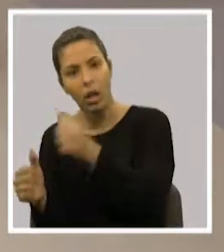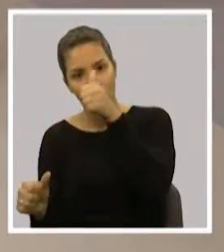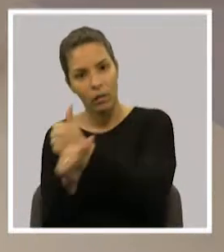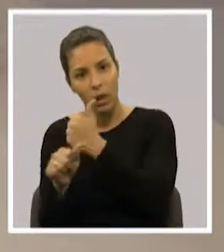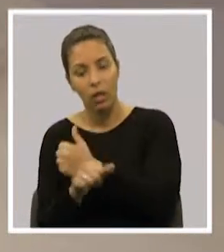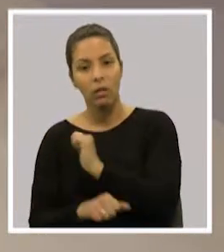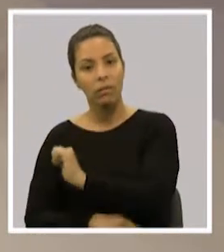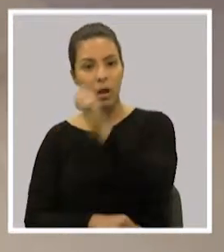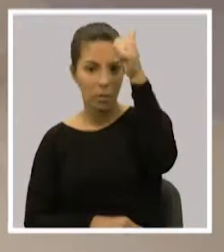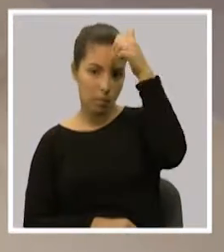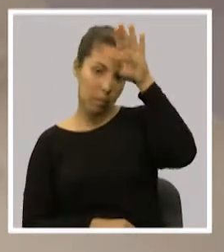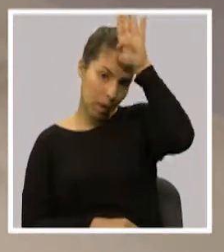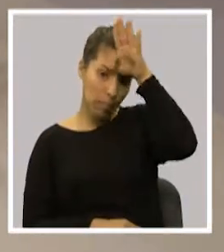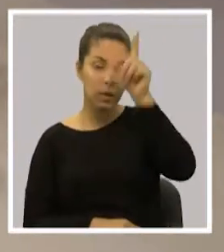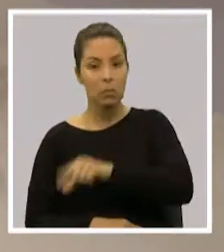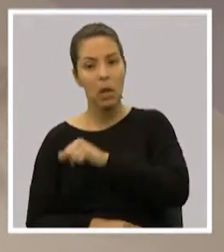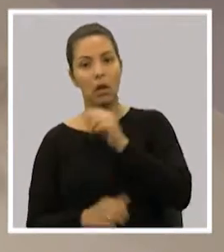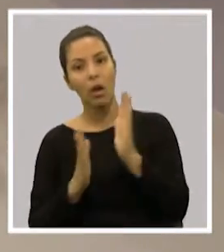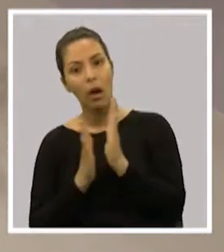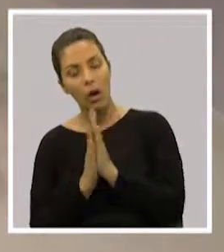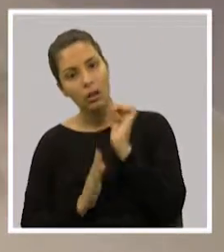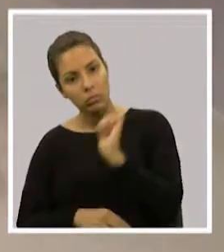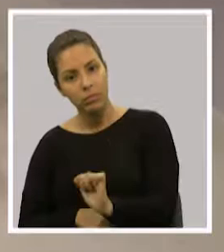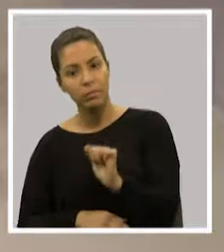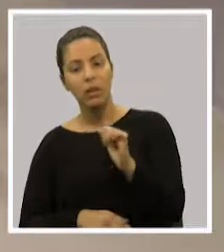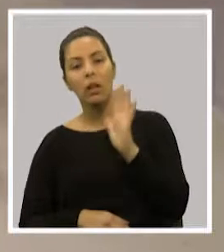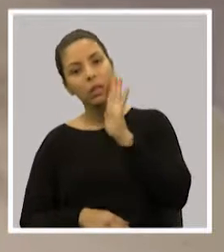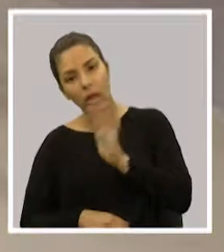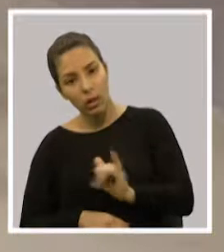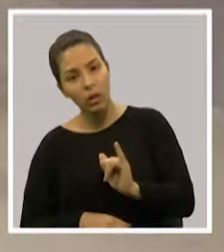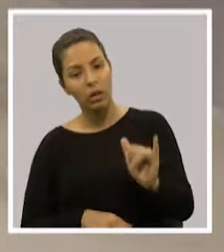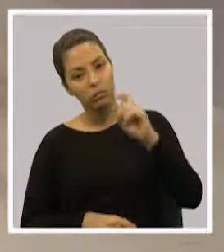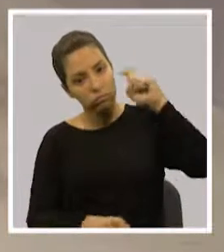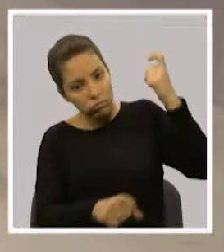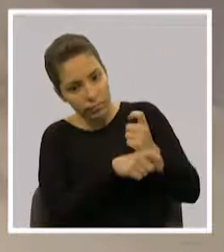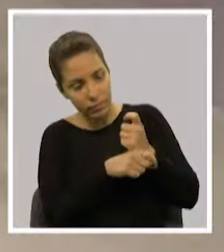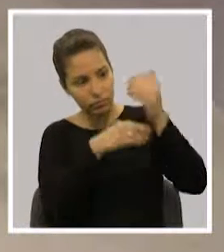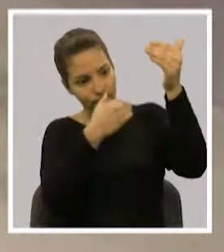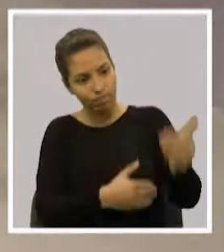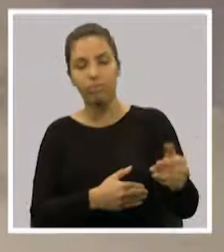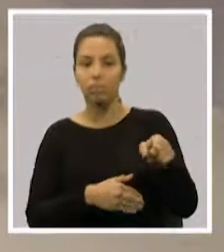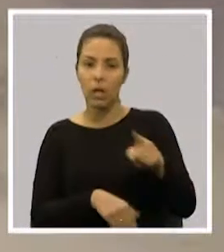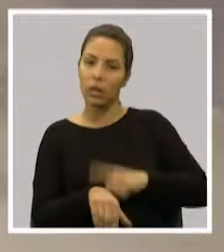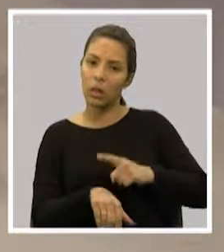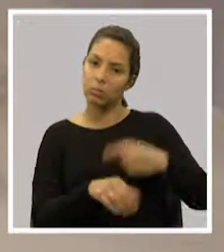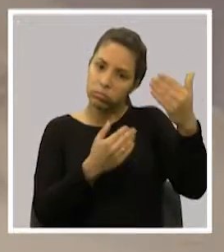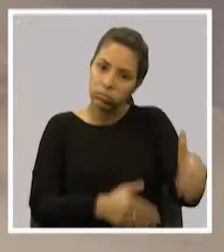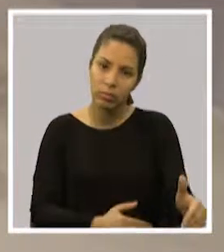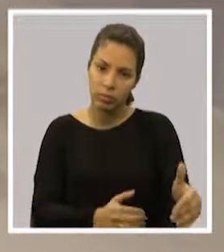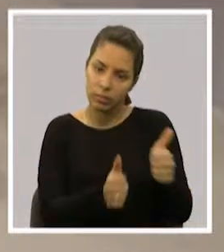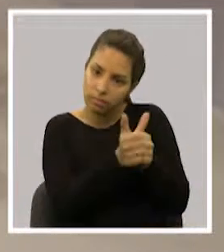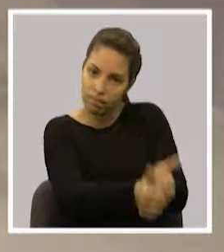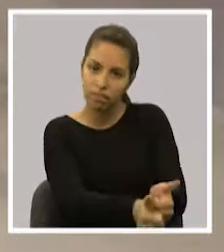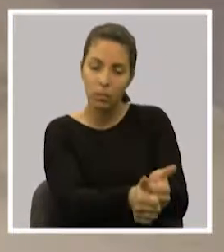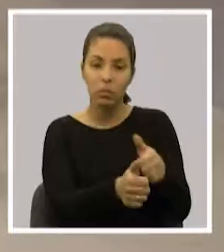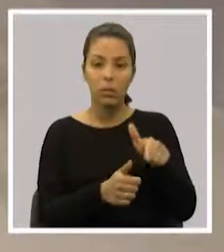Santa Sé, o primeiro passo é tratar de uma acreditação que é sempre temporária. E